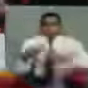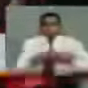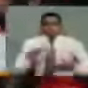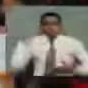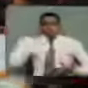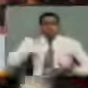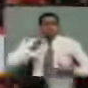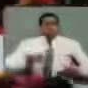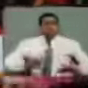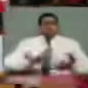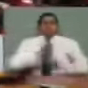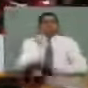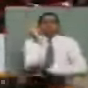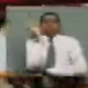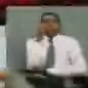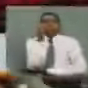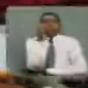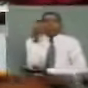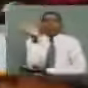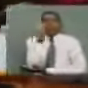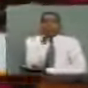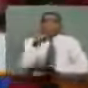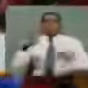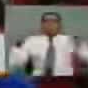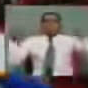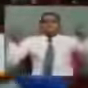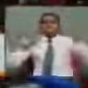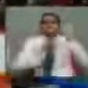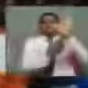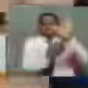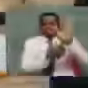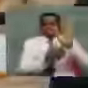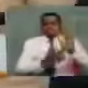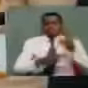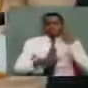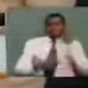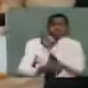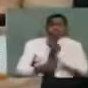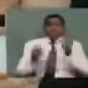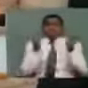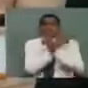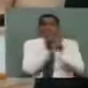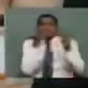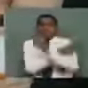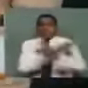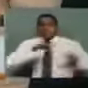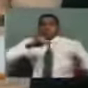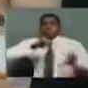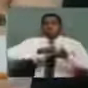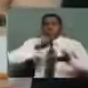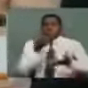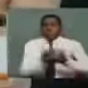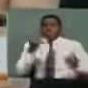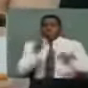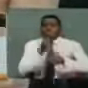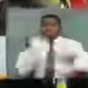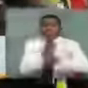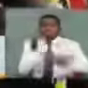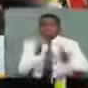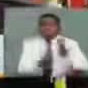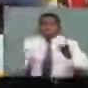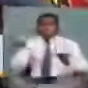Secretariado Nacional da JPLA promoveu em Luanda, município de Viana, uma campanha no âmbito das jornadas políticas